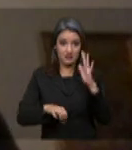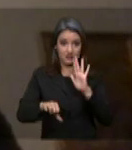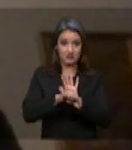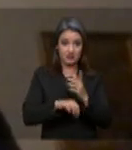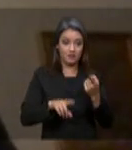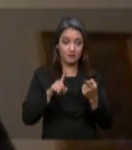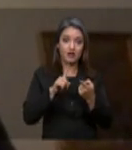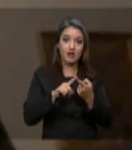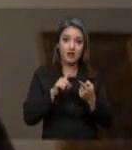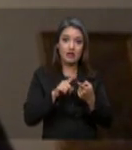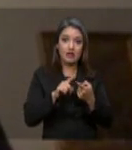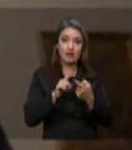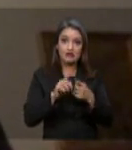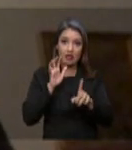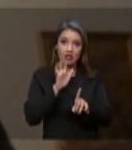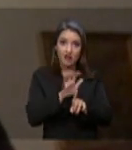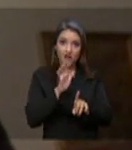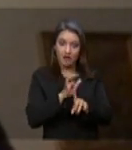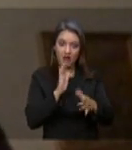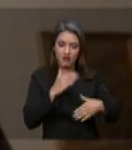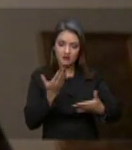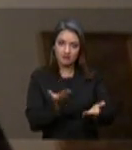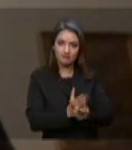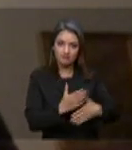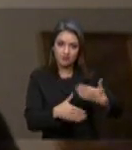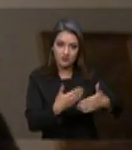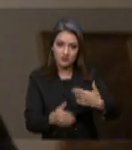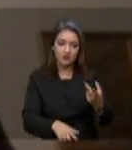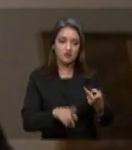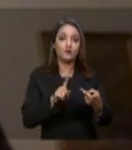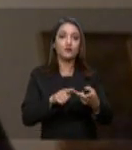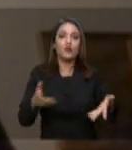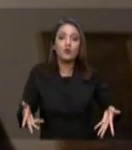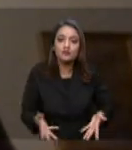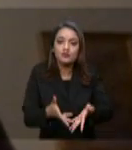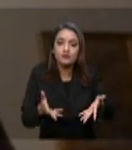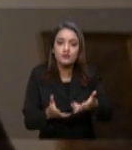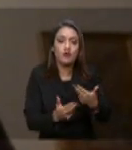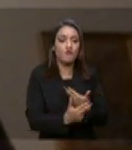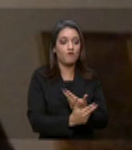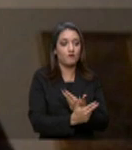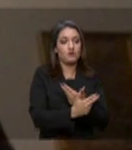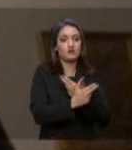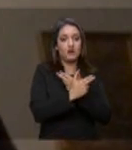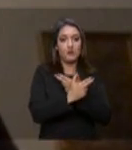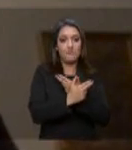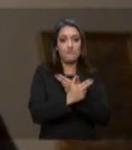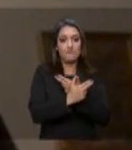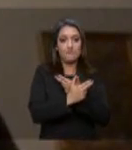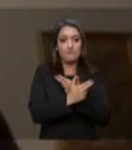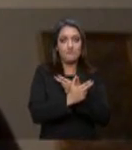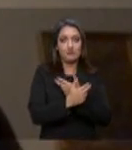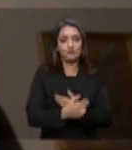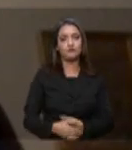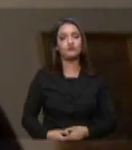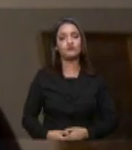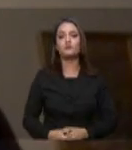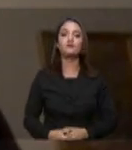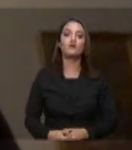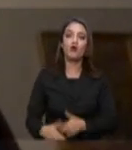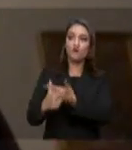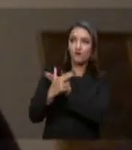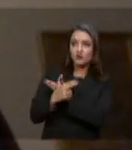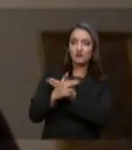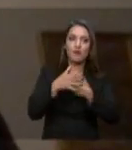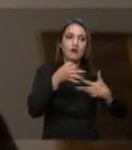coação no curso do processo em situação animosidade entre as forças armadas Oi e